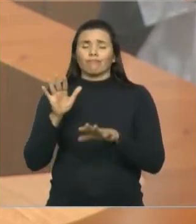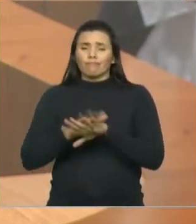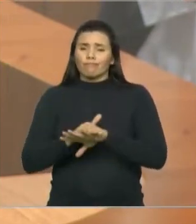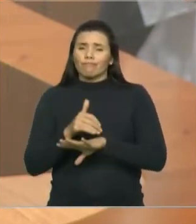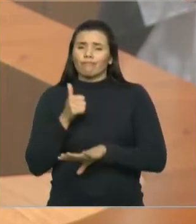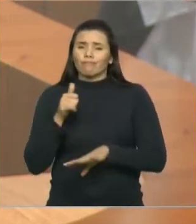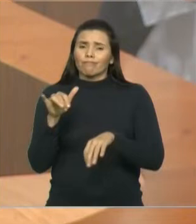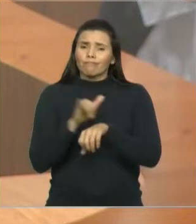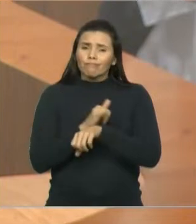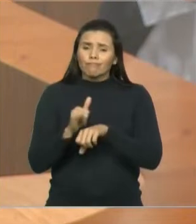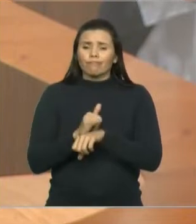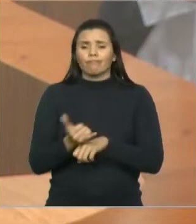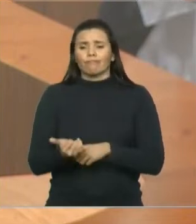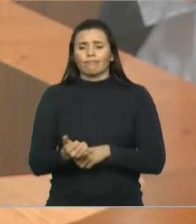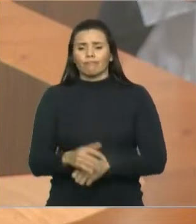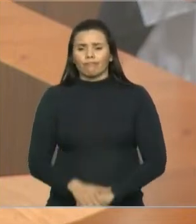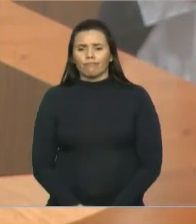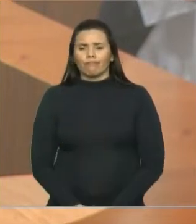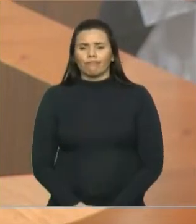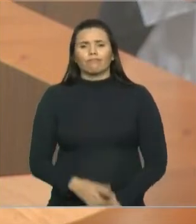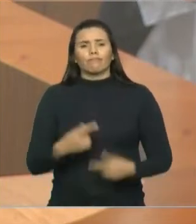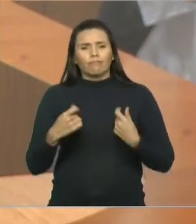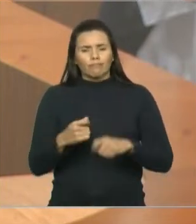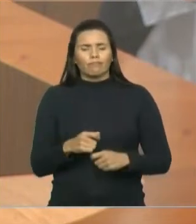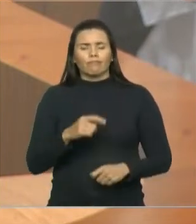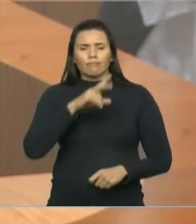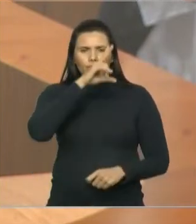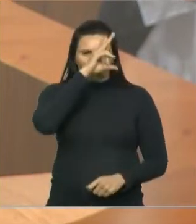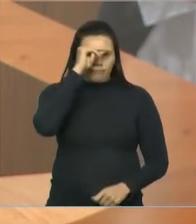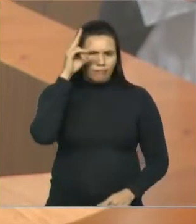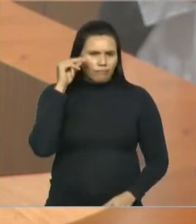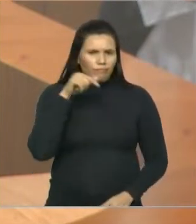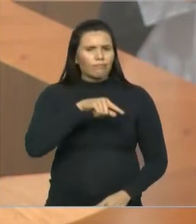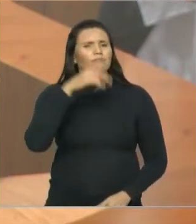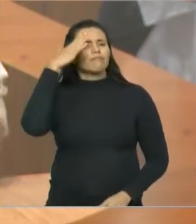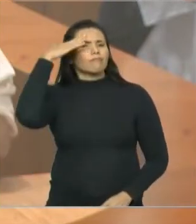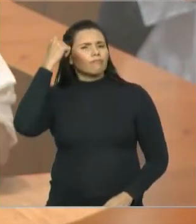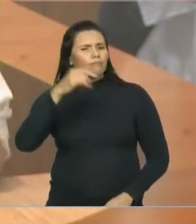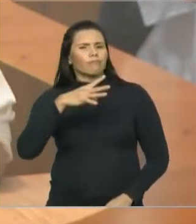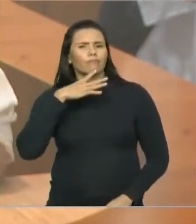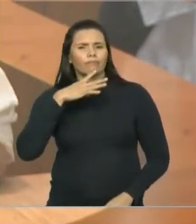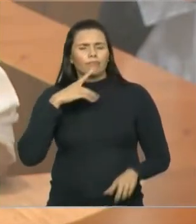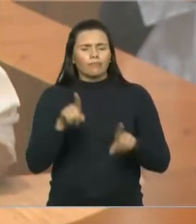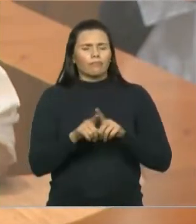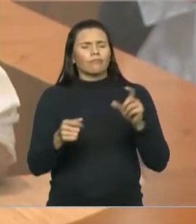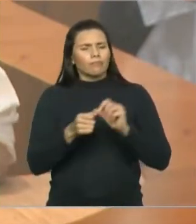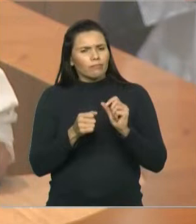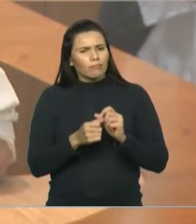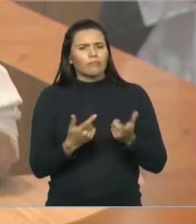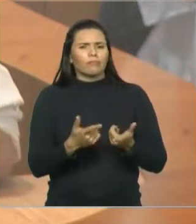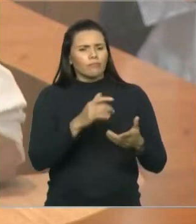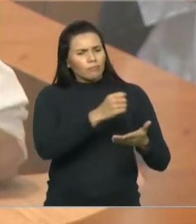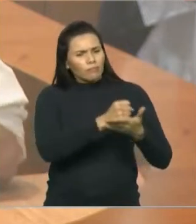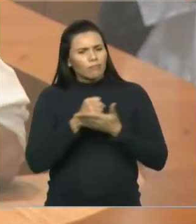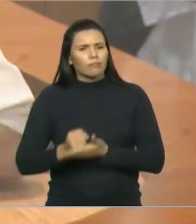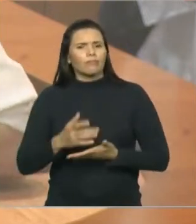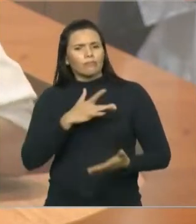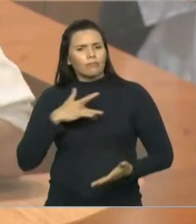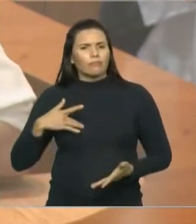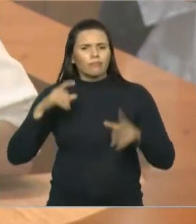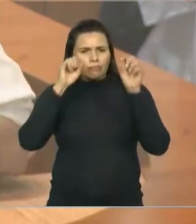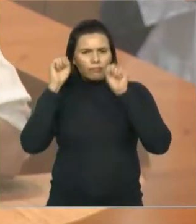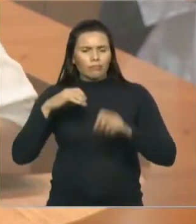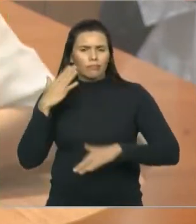mundo. Tem que passar pelos prefeitos, tem que passar pelo governo do Estado, e tem que